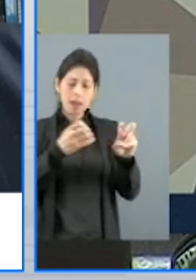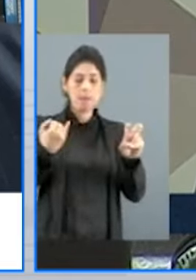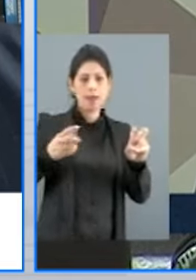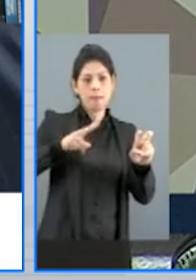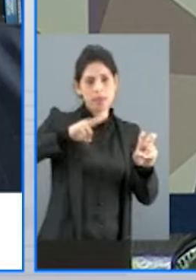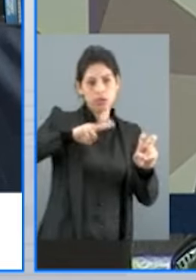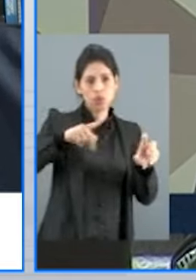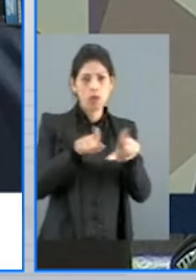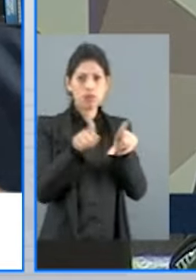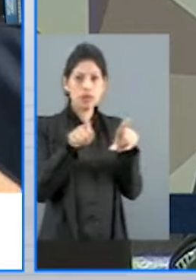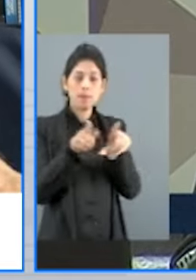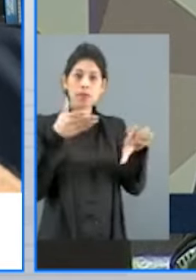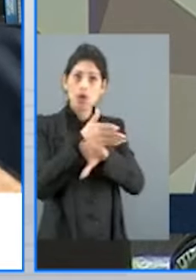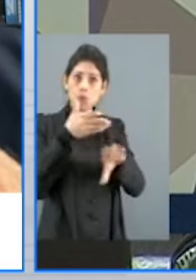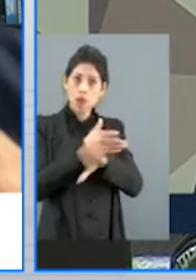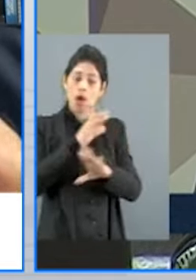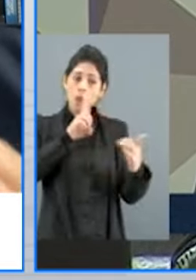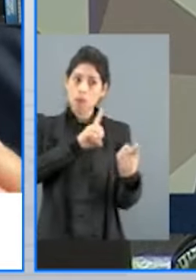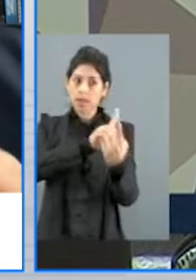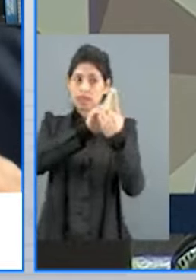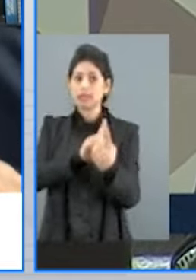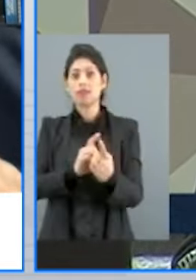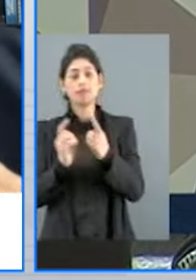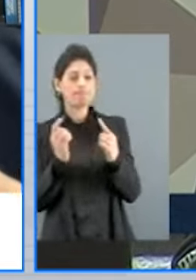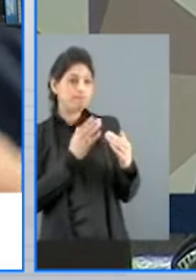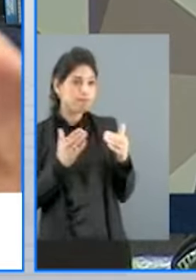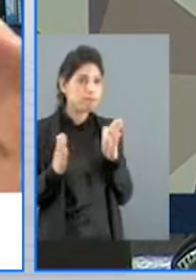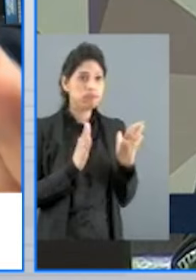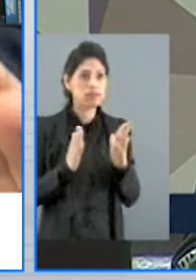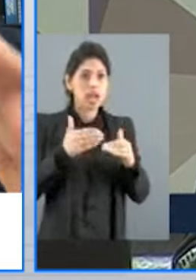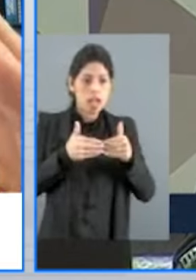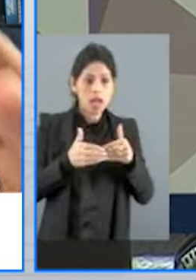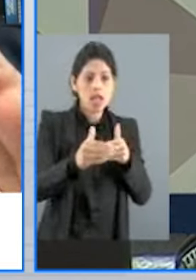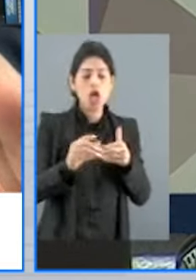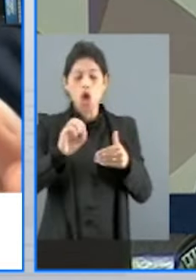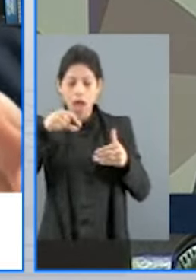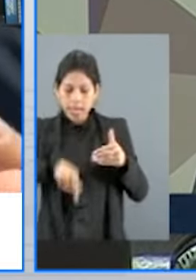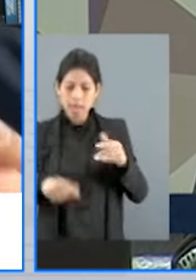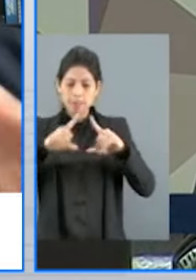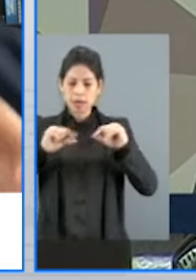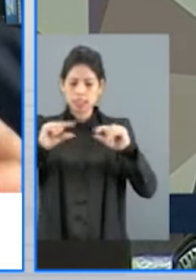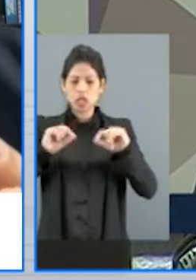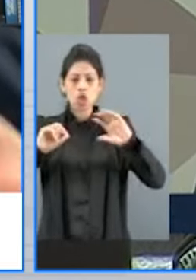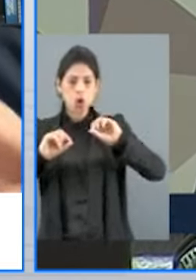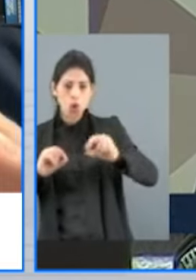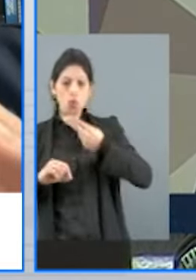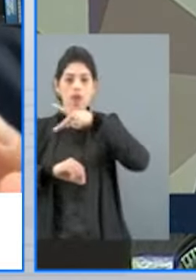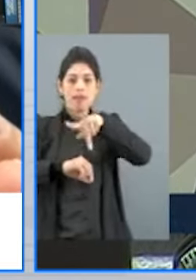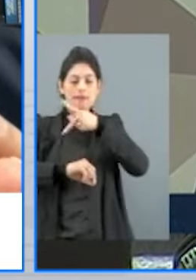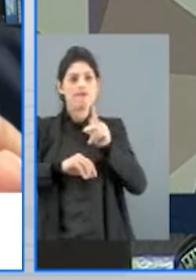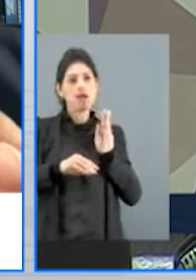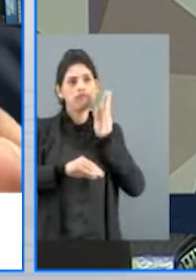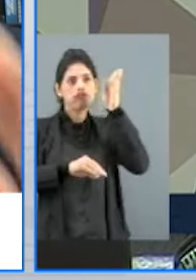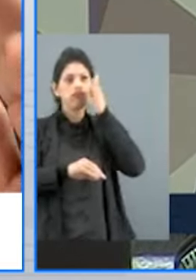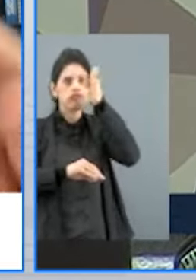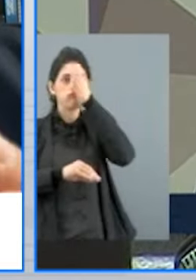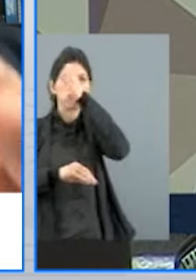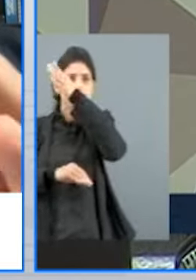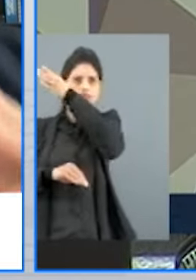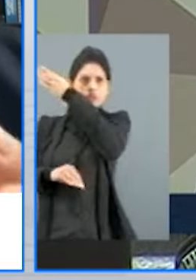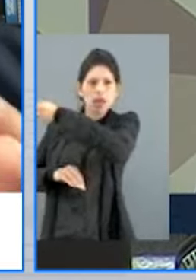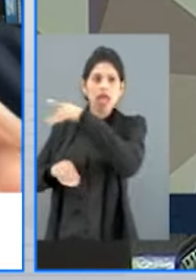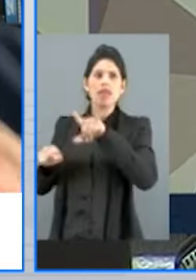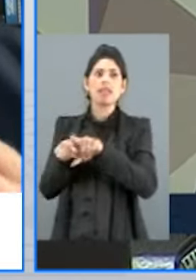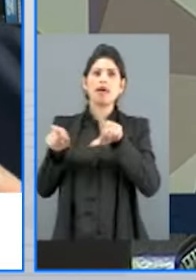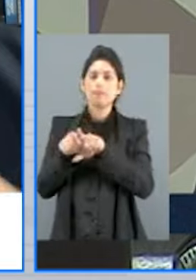da Constituição. Eu não vou nem entrar no mérito, né, para não dizer que eu estou defendendo bandido, mas o